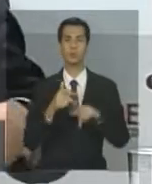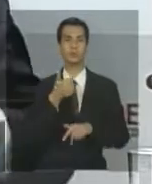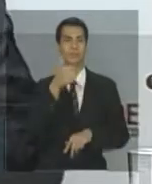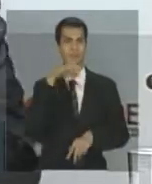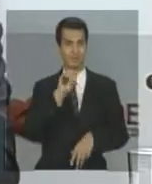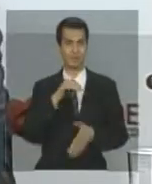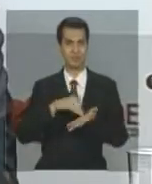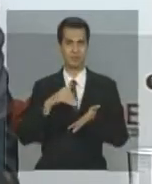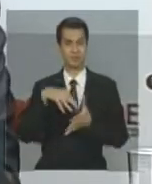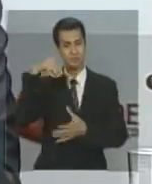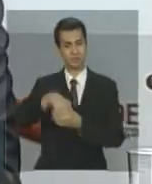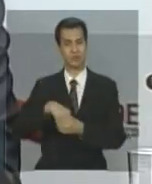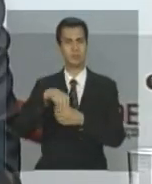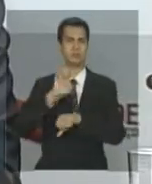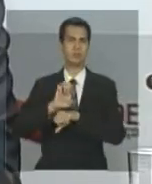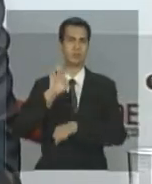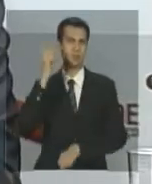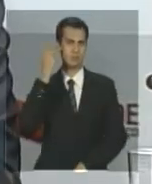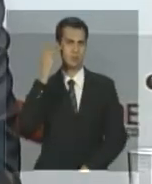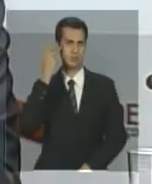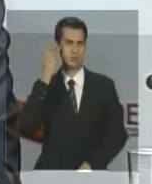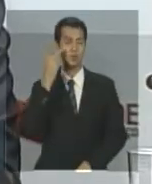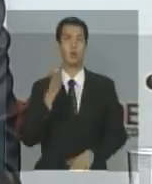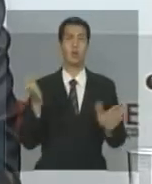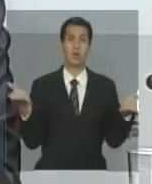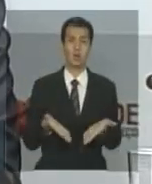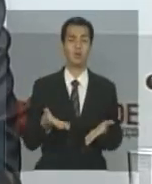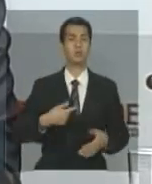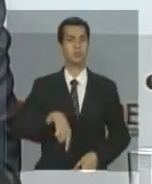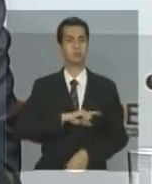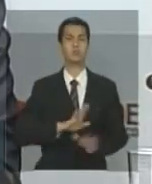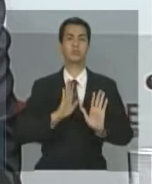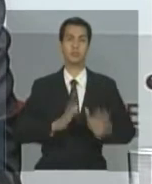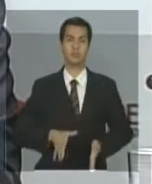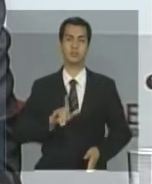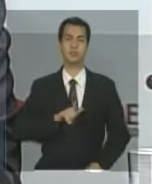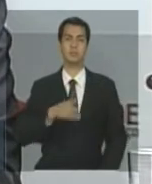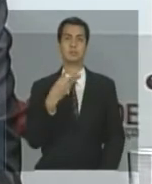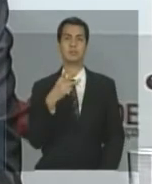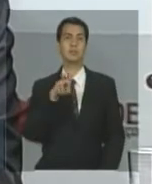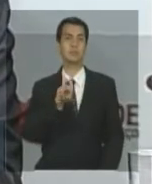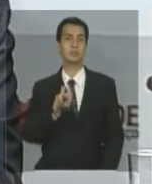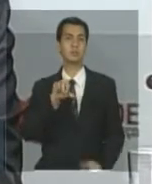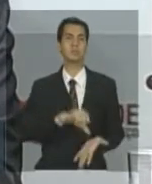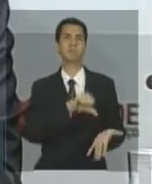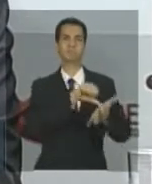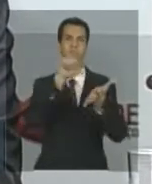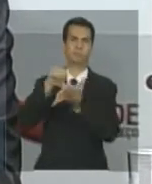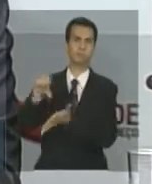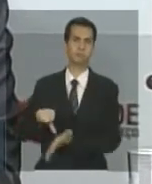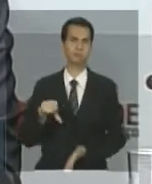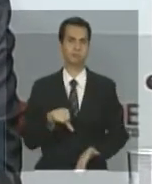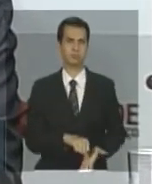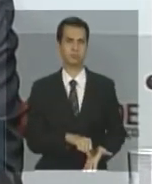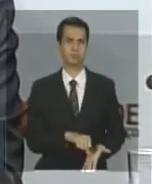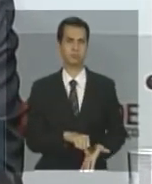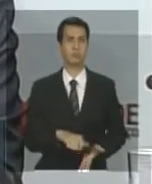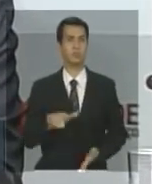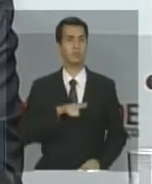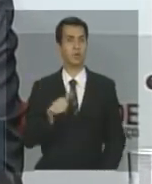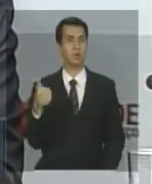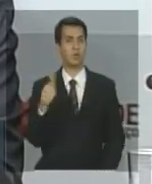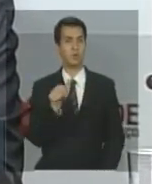Nós, em 2011, chegamos a 35 OPOs já em funcionamento pleno. incluindo nisso 11